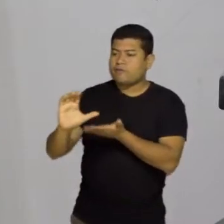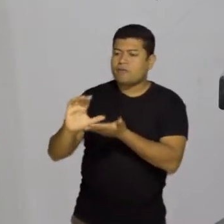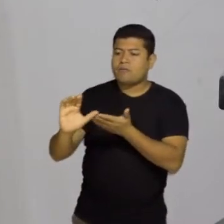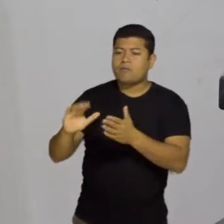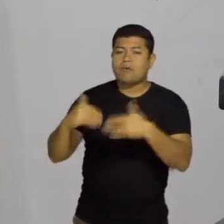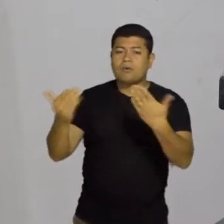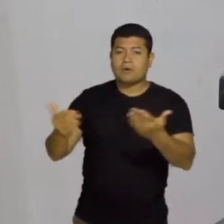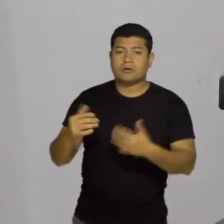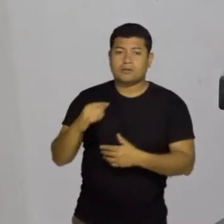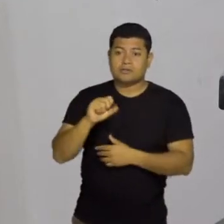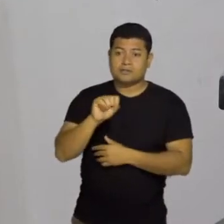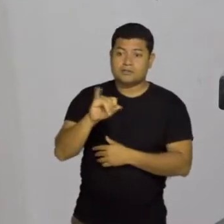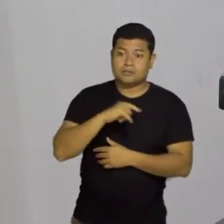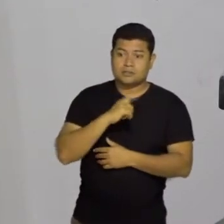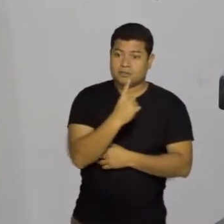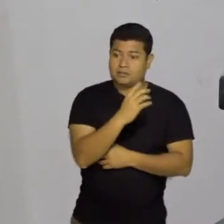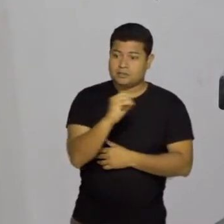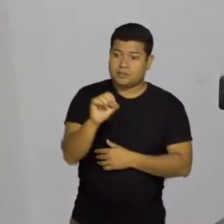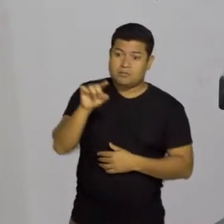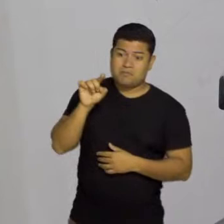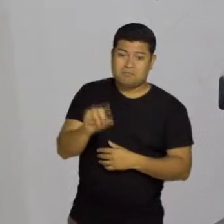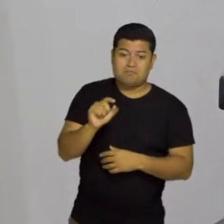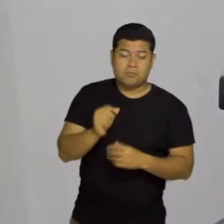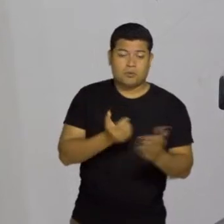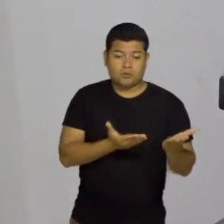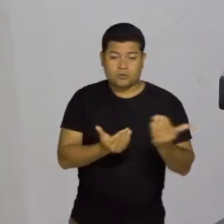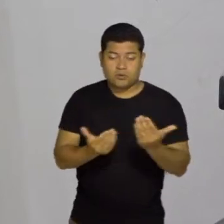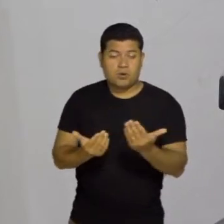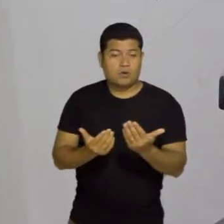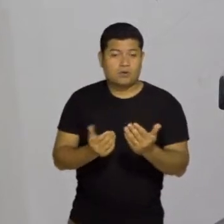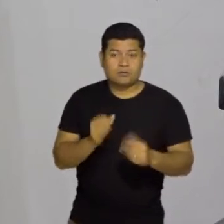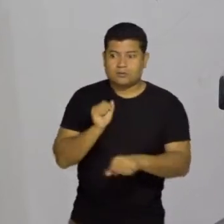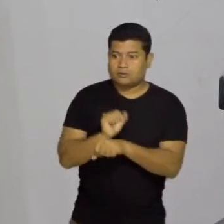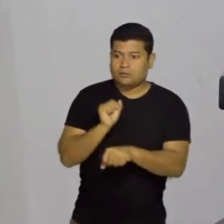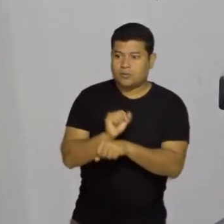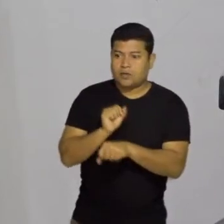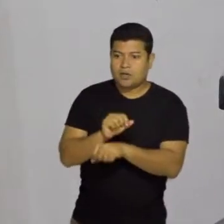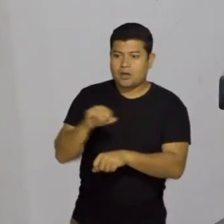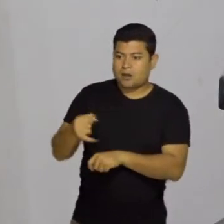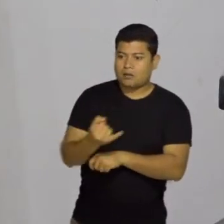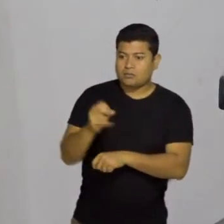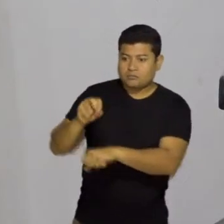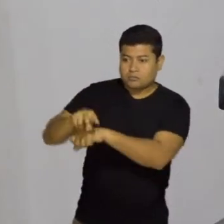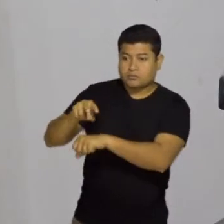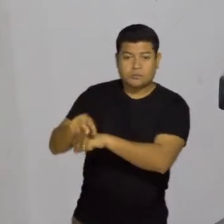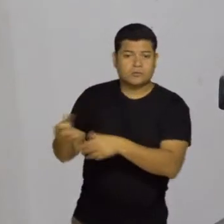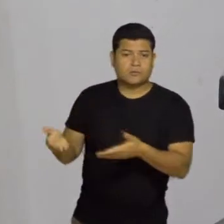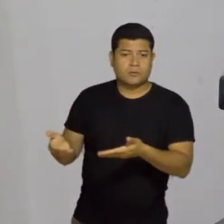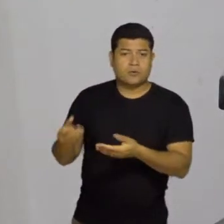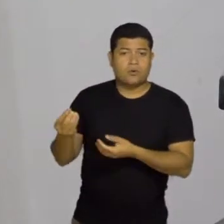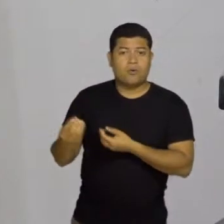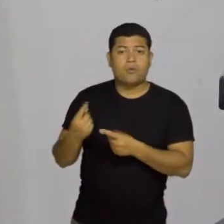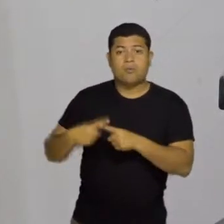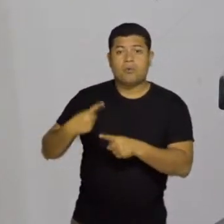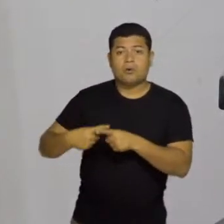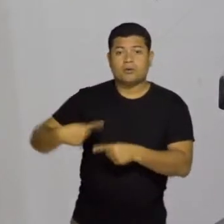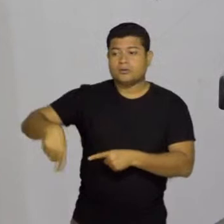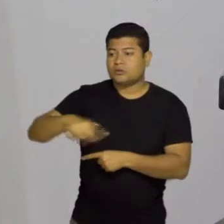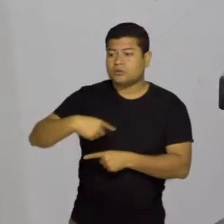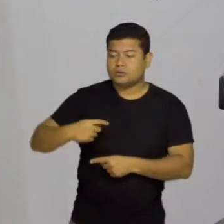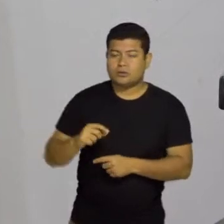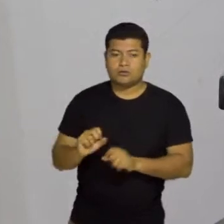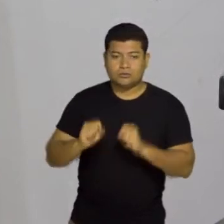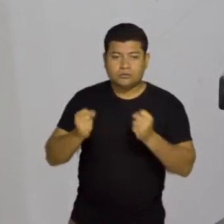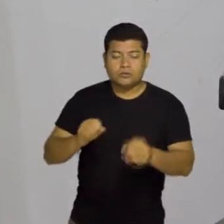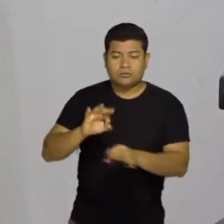100 mil adolescentes e jovens aí esperando uma oportunidade, por que nós não os preparamos sabendo que alguns empresários têm procurado os senhores